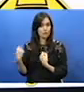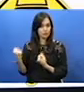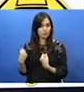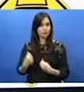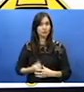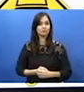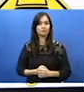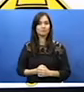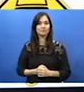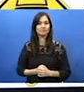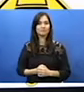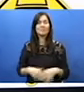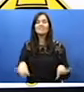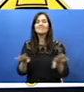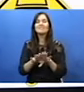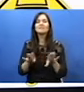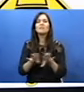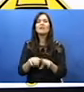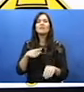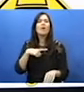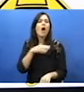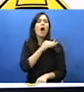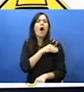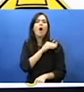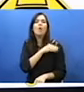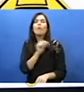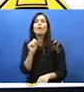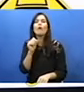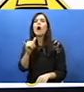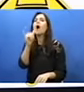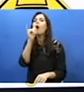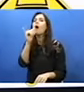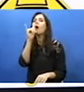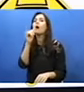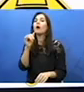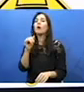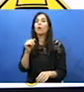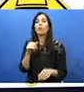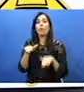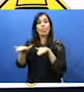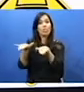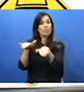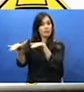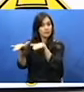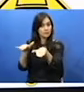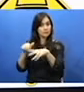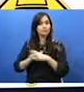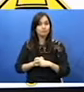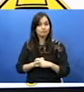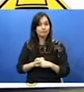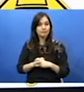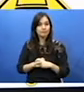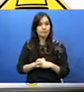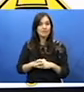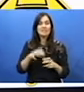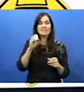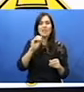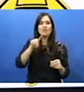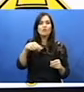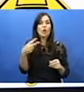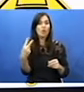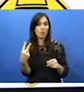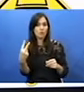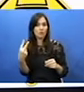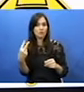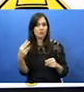Bom, temos também a relação do álcool com o trânsito, né? O nível do álcool no sangue. Em 0,2, ele afeta o